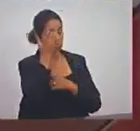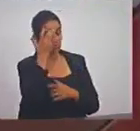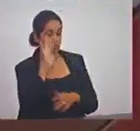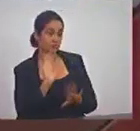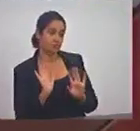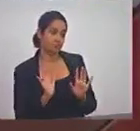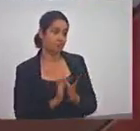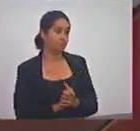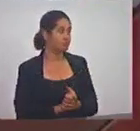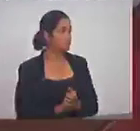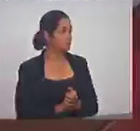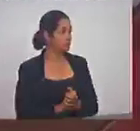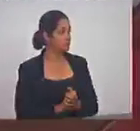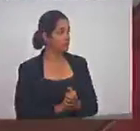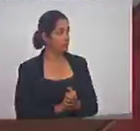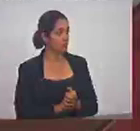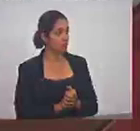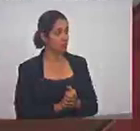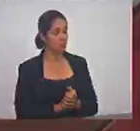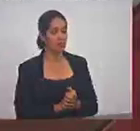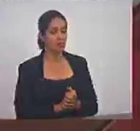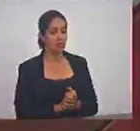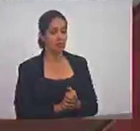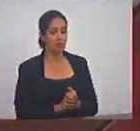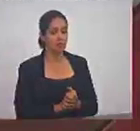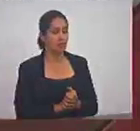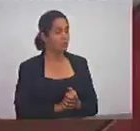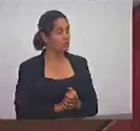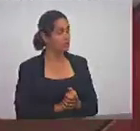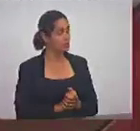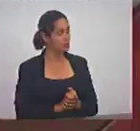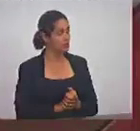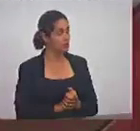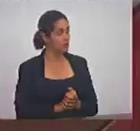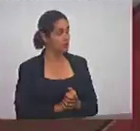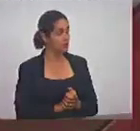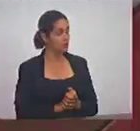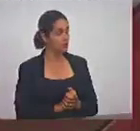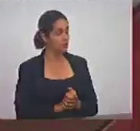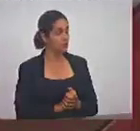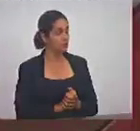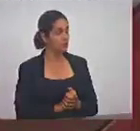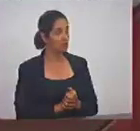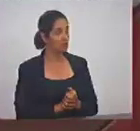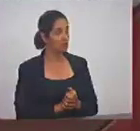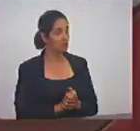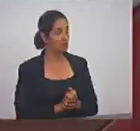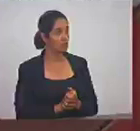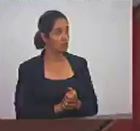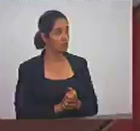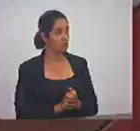inclusive, alguns dias atrás eu fui convidado, e deixar bem claro aqui que eu não fui convidado pelo senhor prefeito, fui convidado